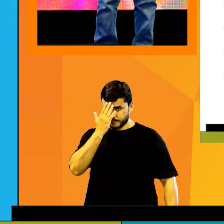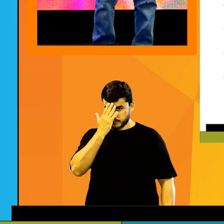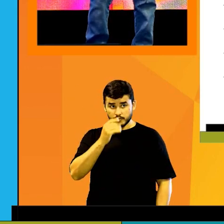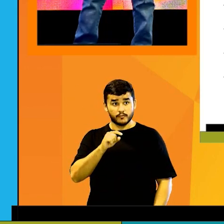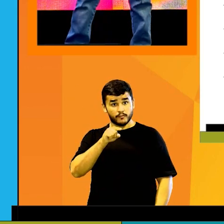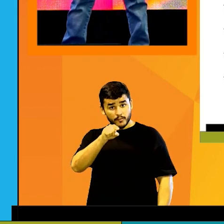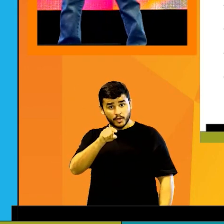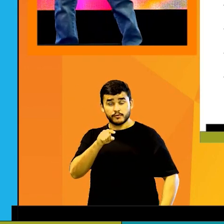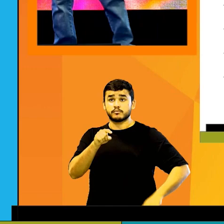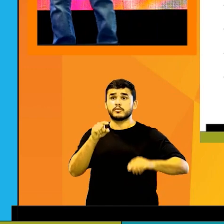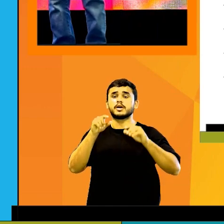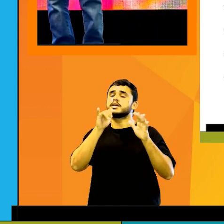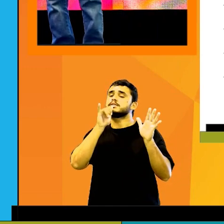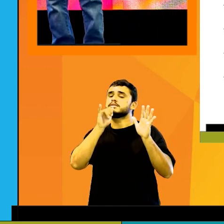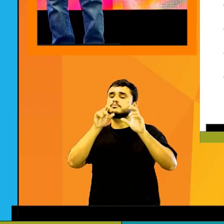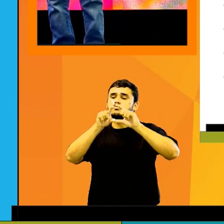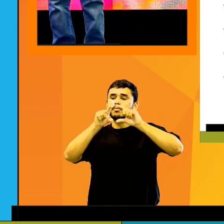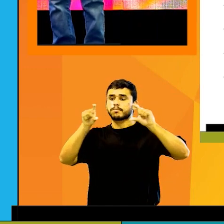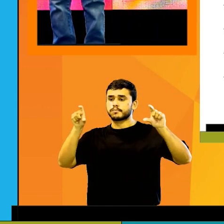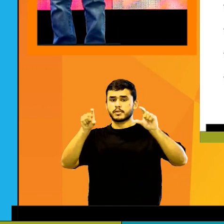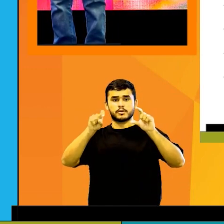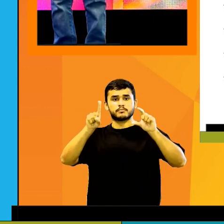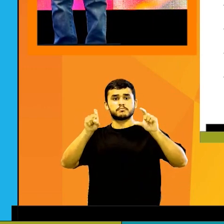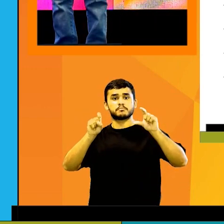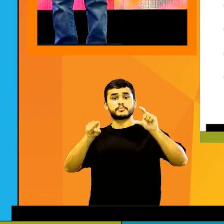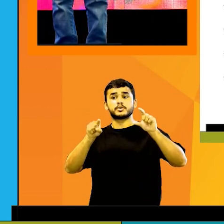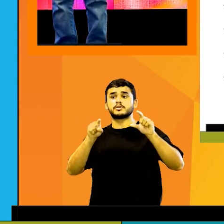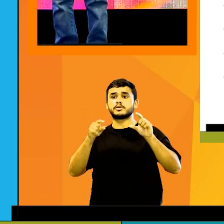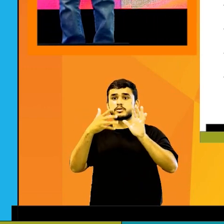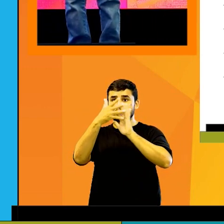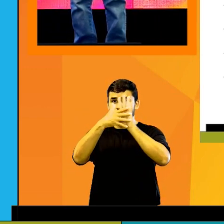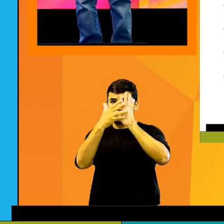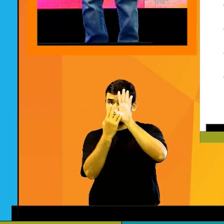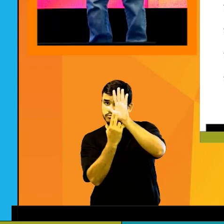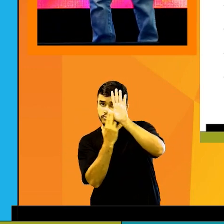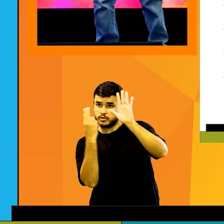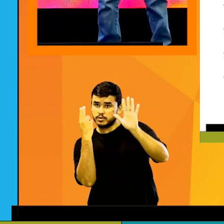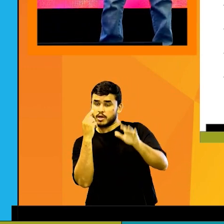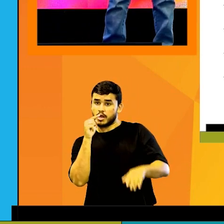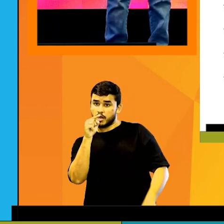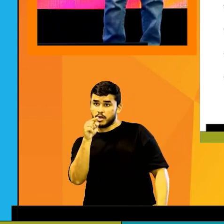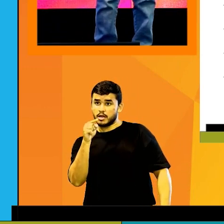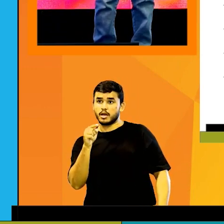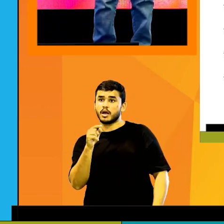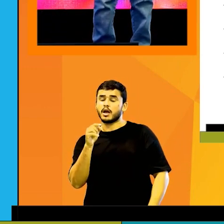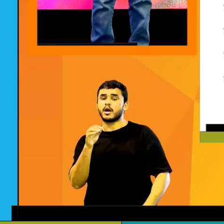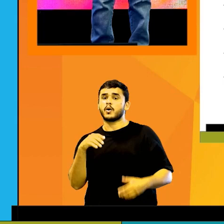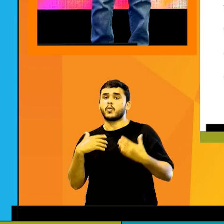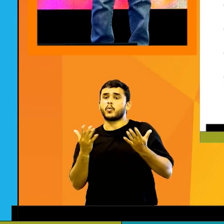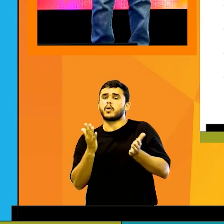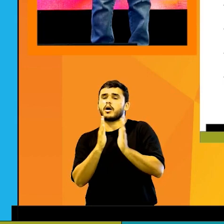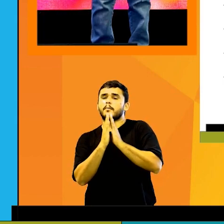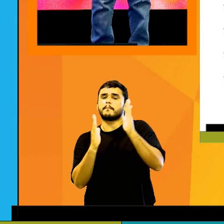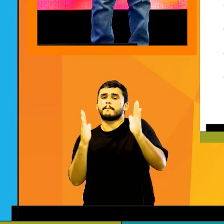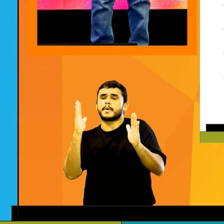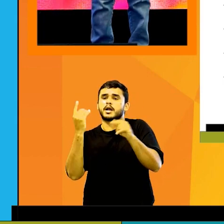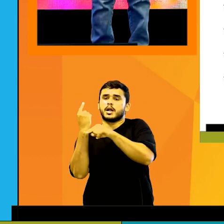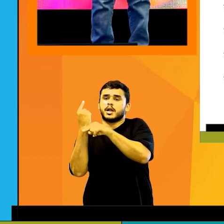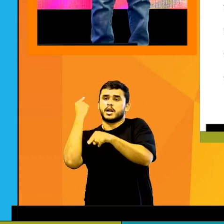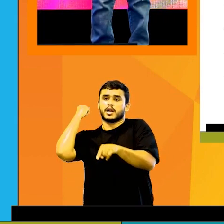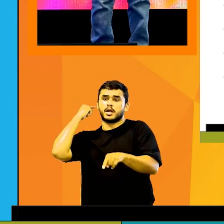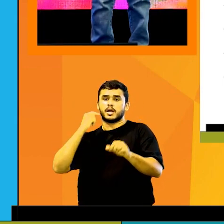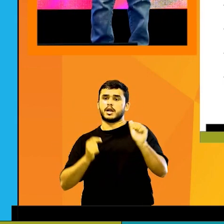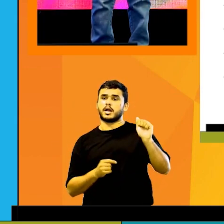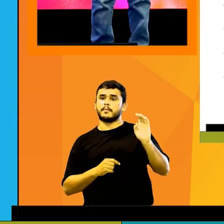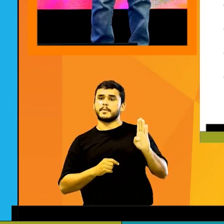questão, escrito por aquele autor cujo nome está abaixo, produziu aquele texto em qual época, como era que estava a